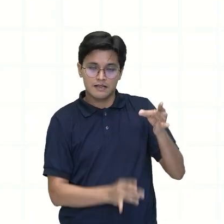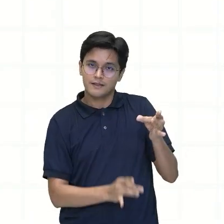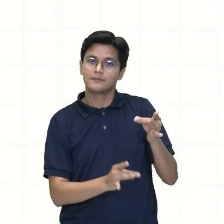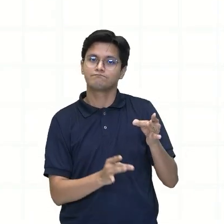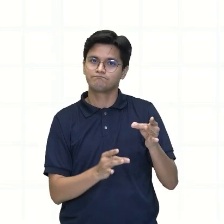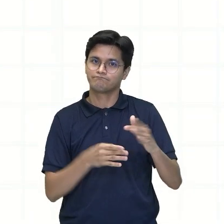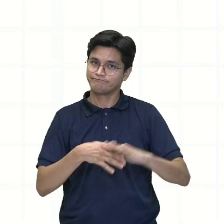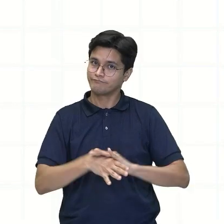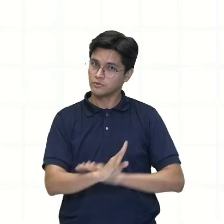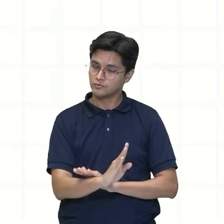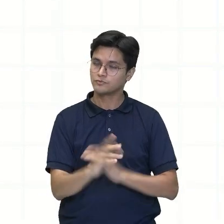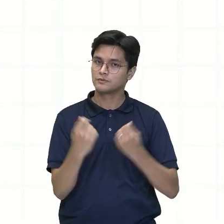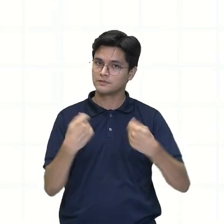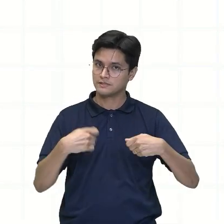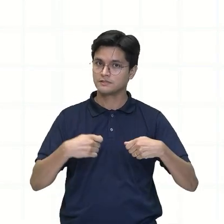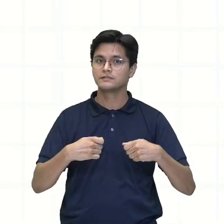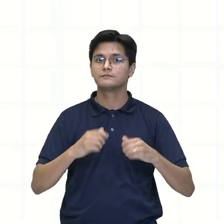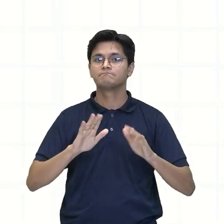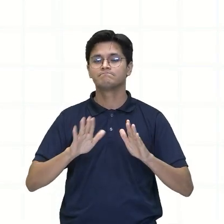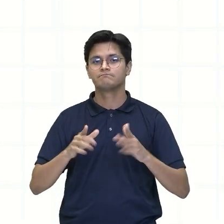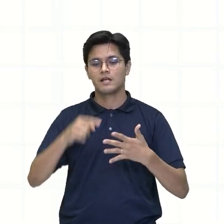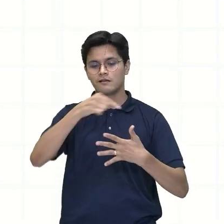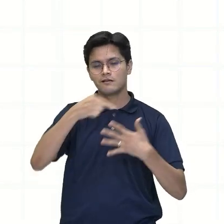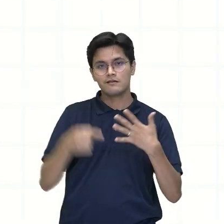eu tenho aqui na minha resposta